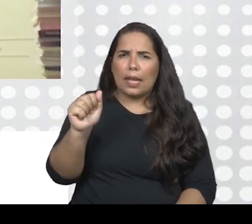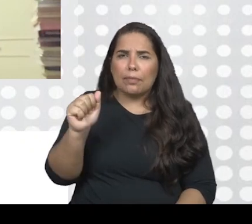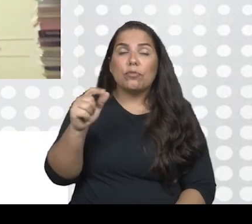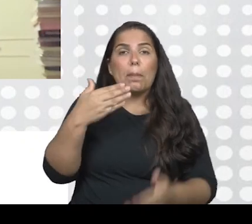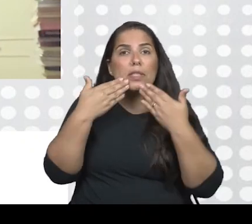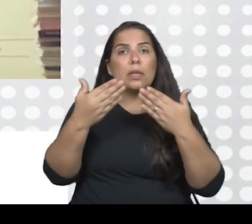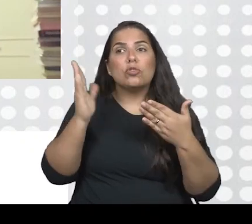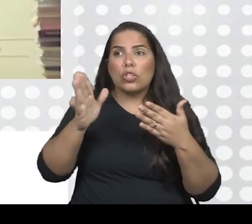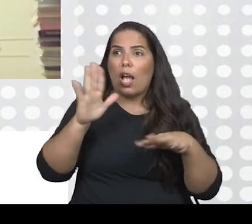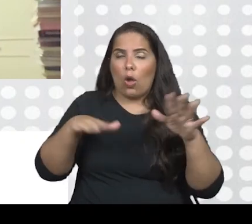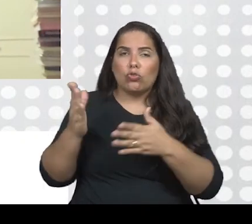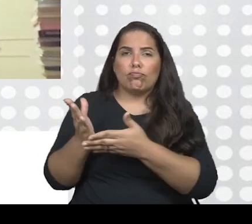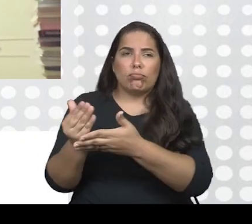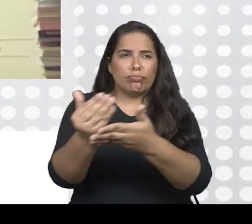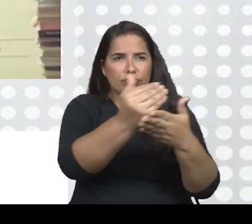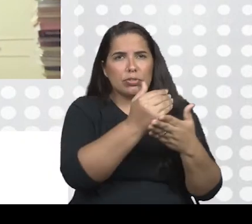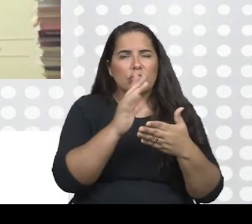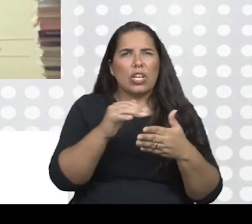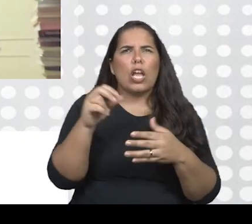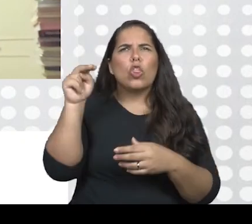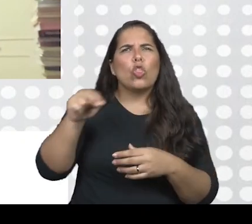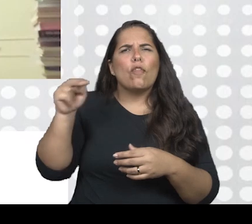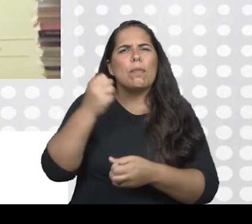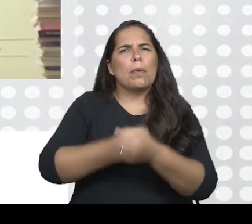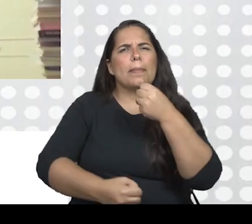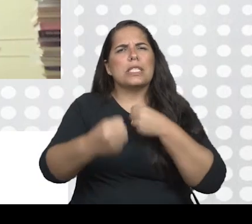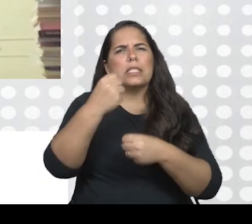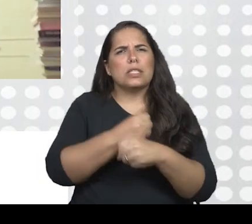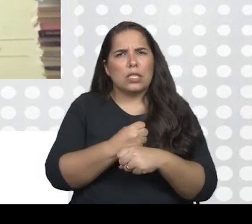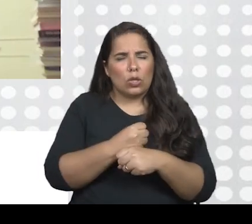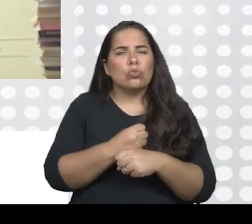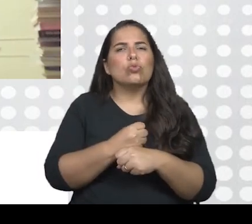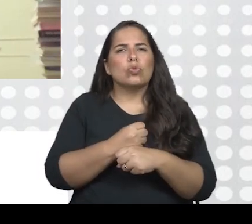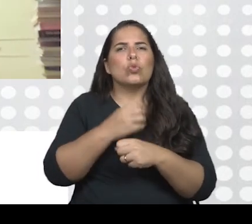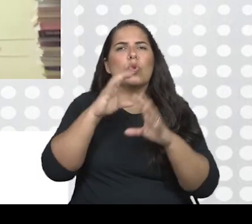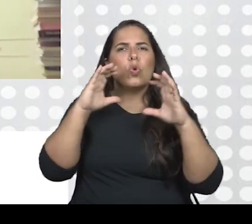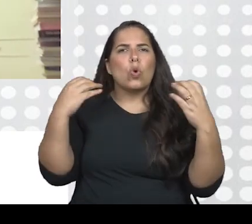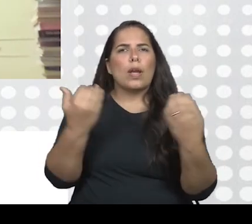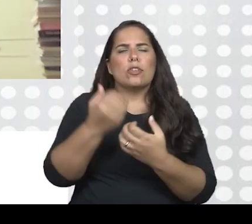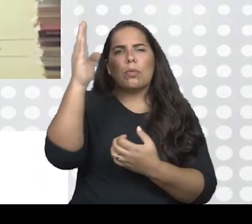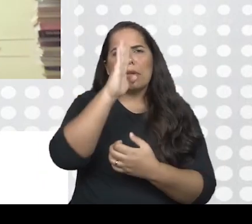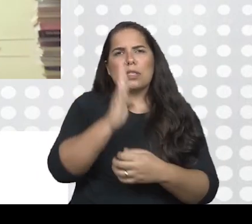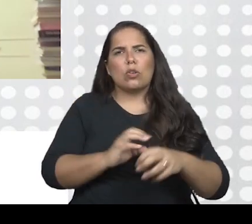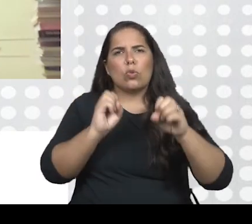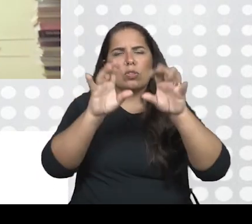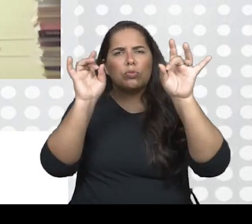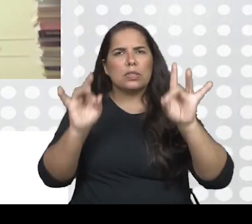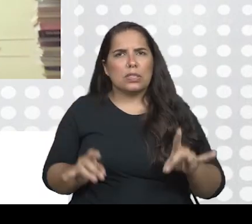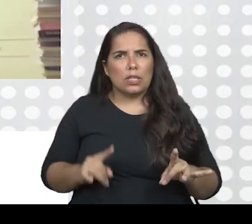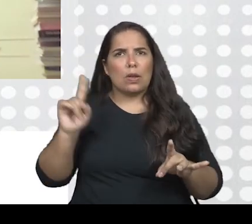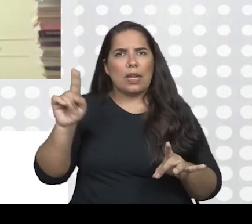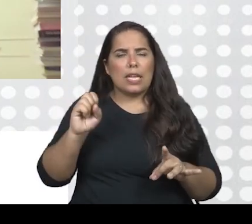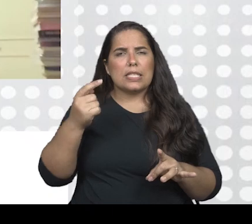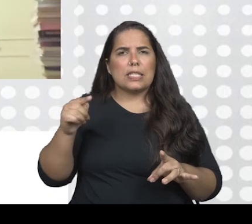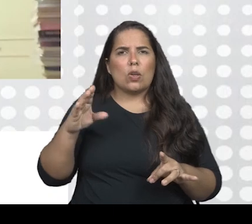até apresentamos alguns dados em novembro do ano passado, no Congresso Brasileiro de Educação Especial, lá em